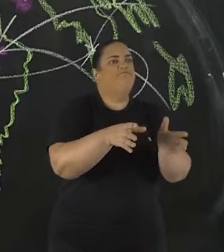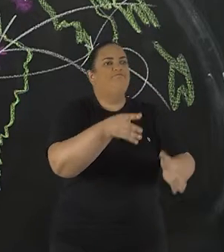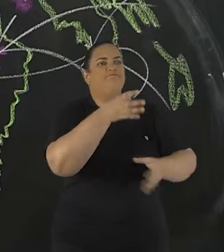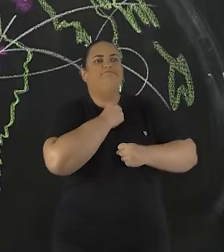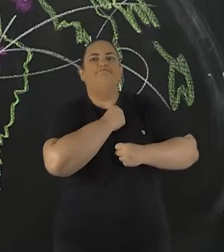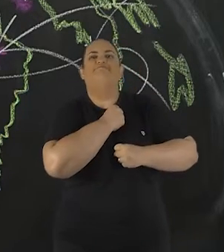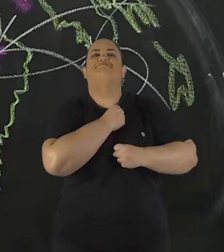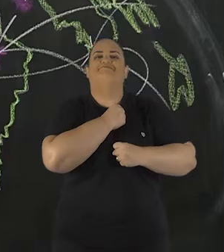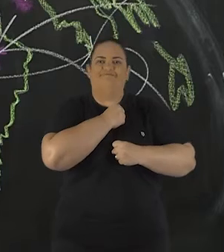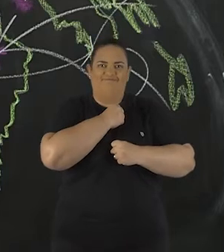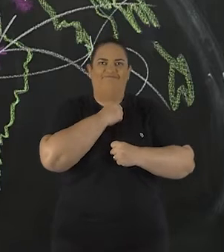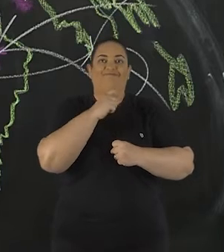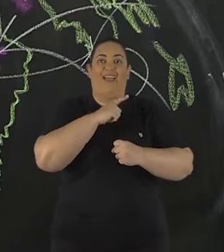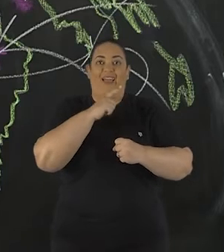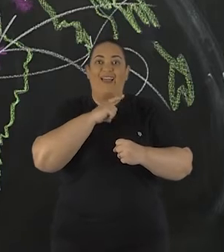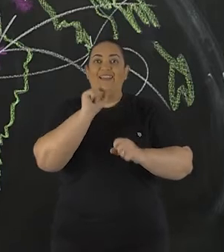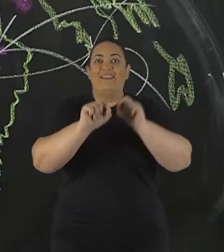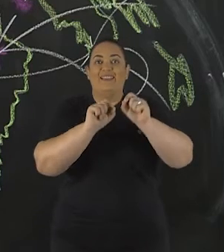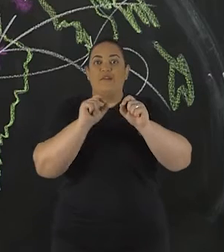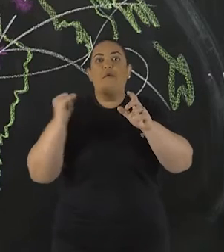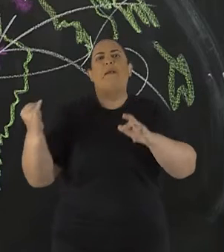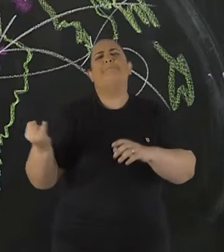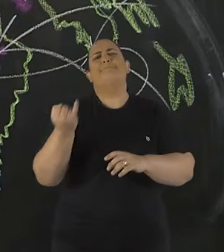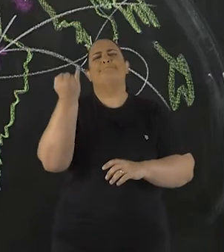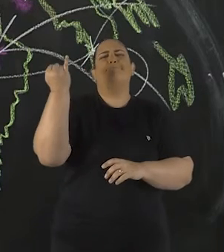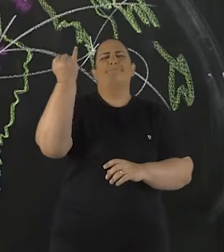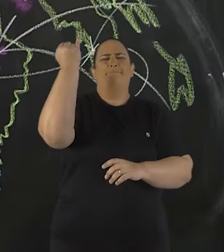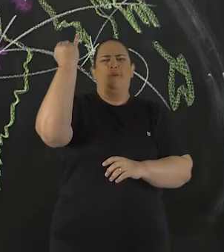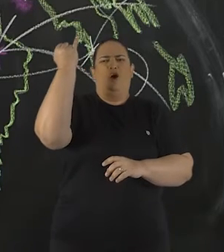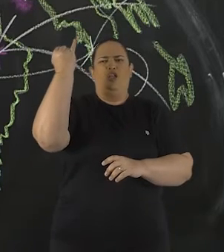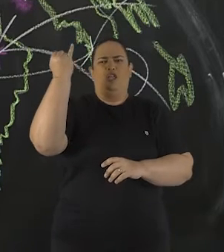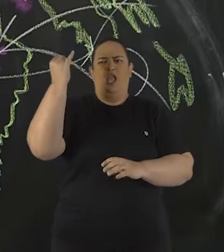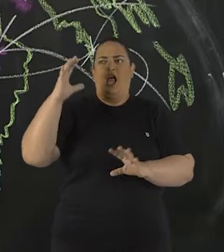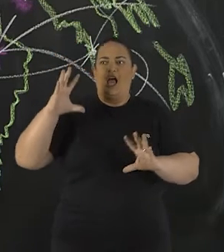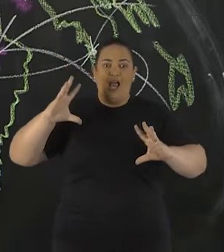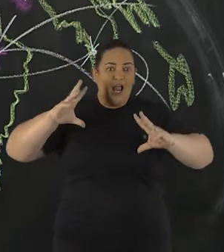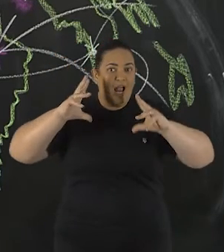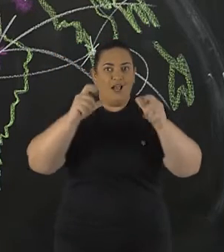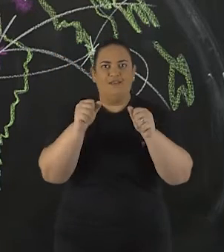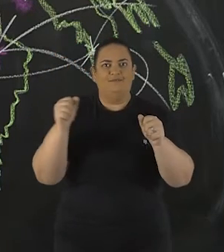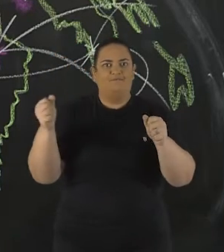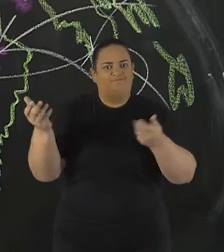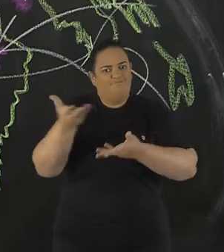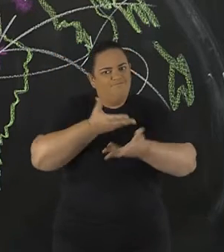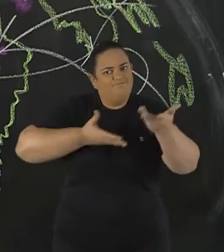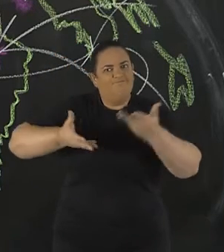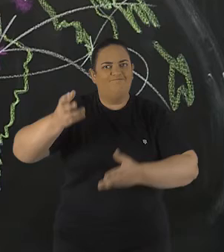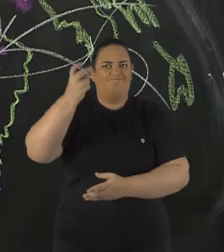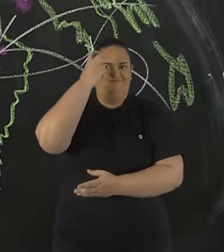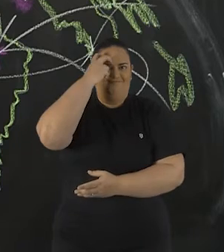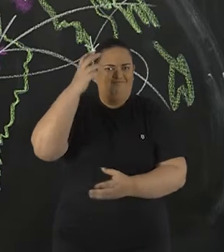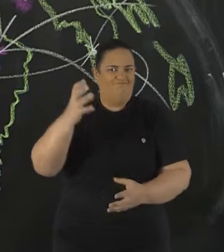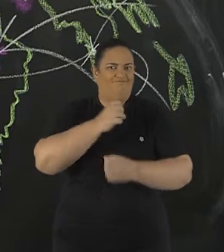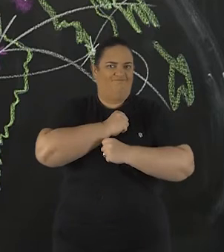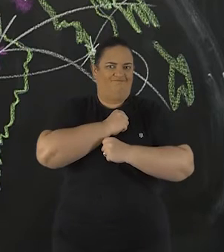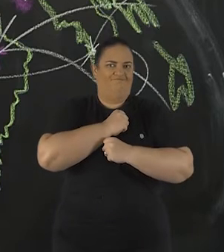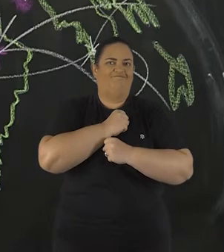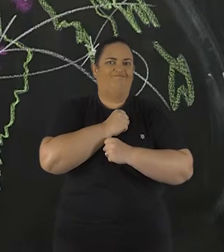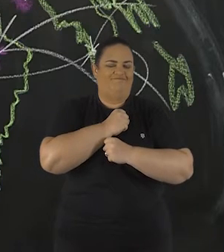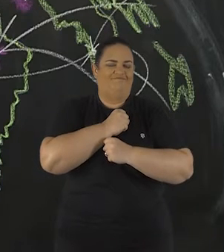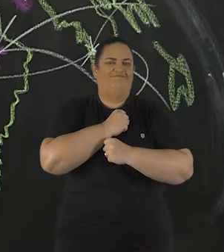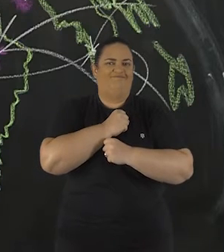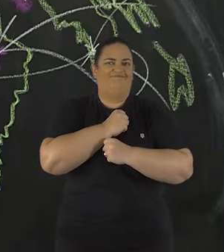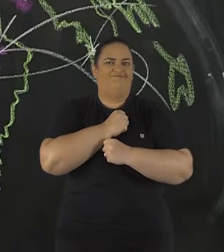características importantes aí de aculturação, tanto de um lado quanto do outro do continente. Dessa maneira, então,